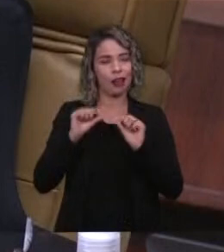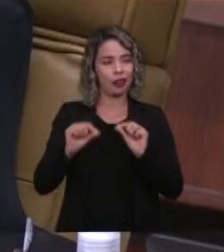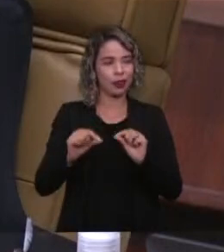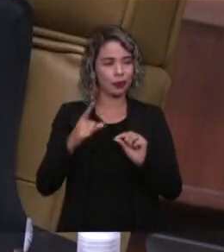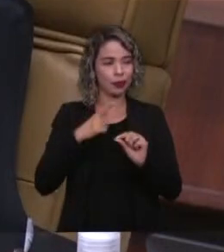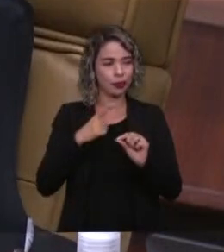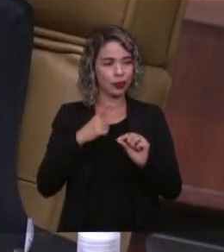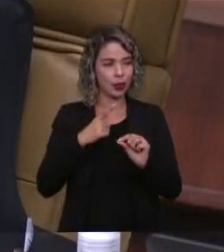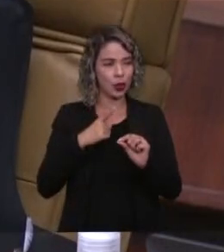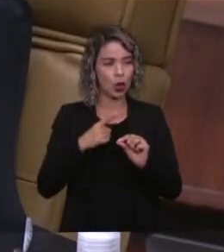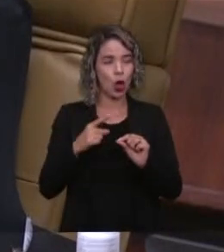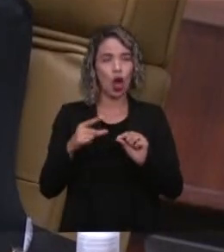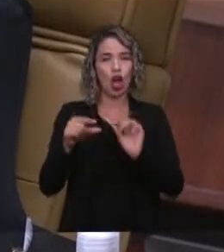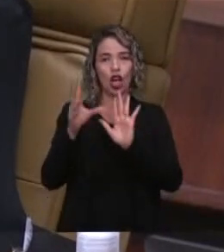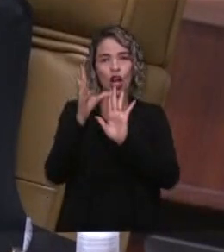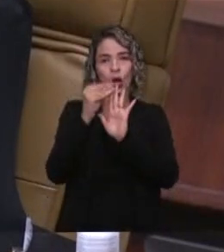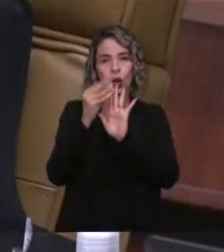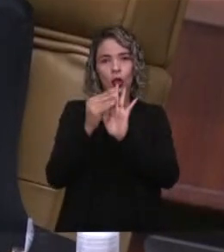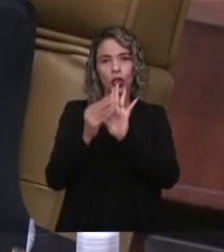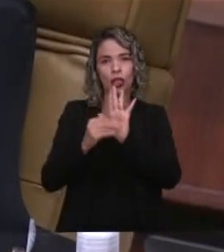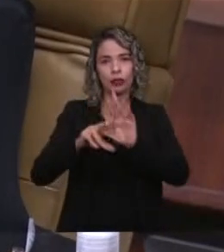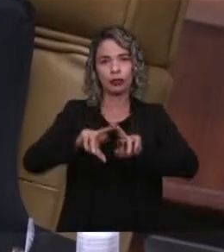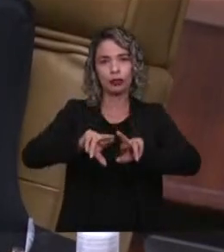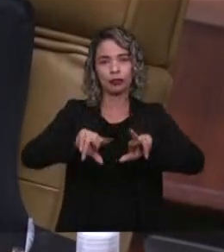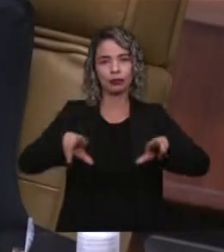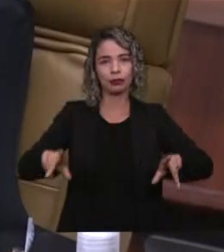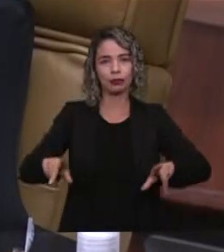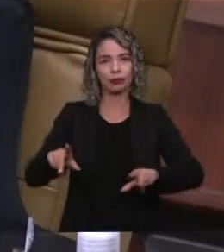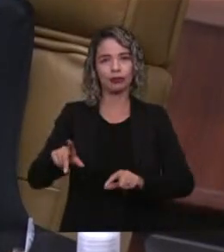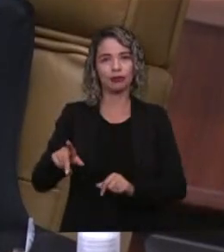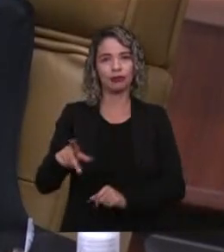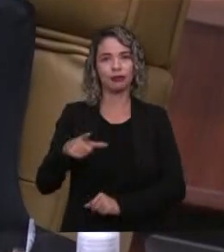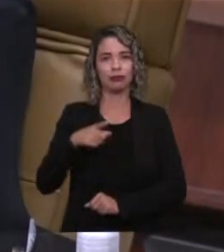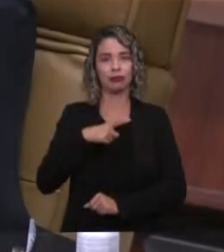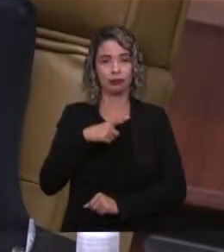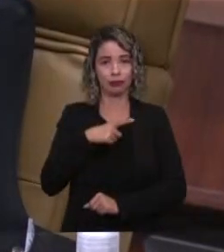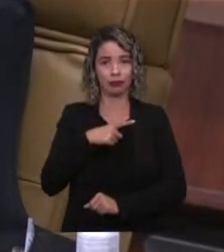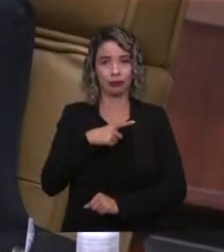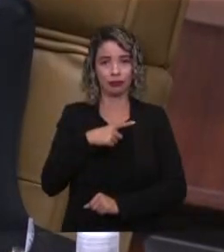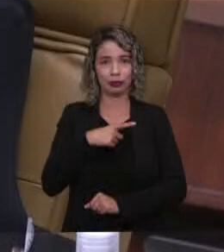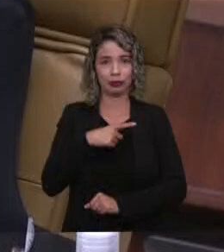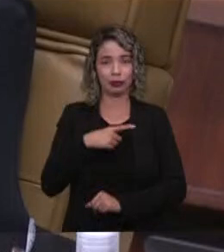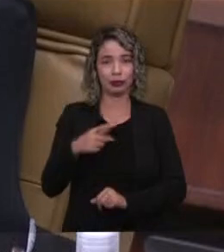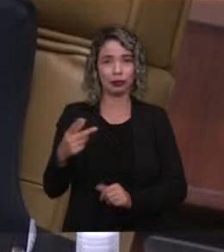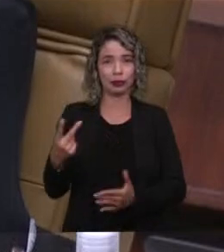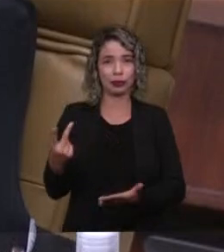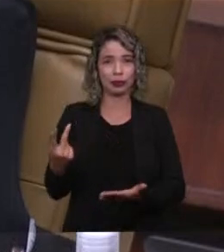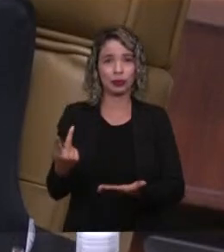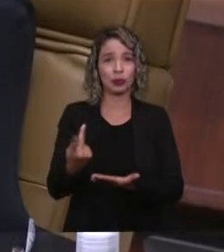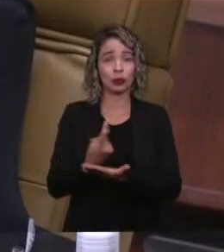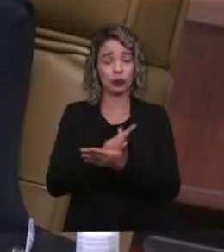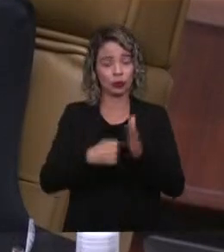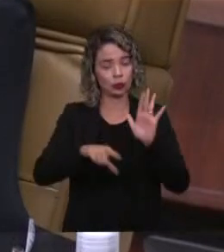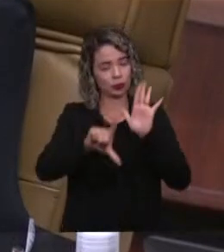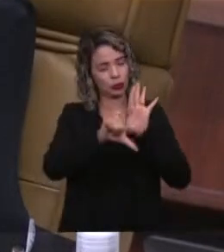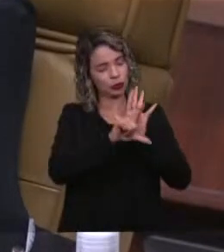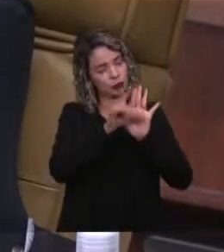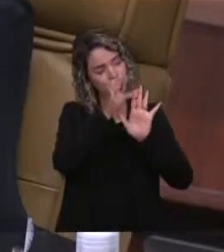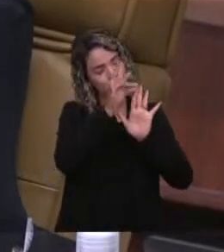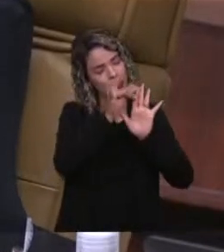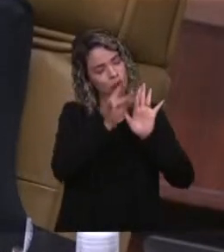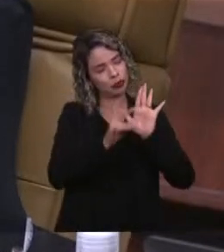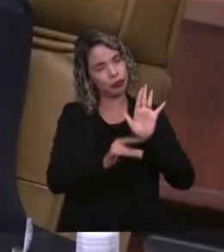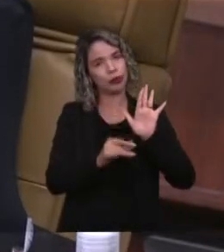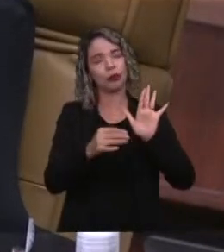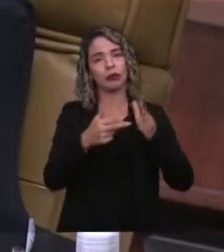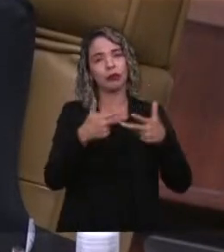de conteúdo variável ou de ação múltipla, de forma que a lei descreve várias ações que, se